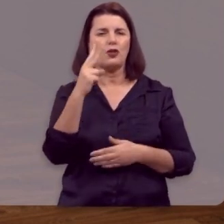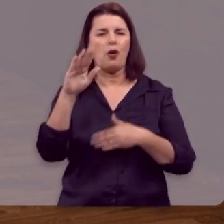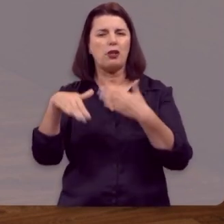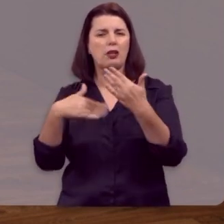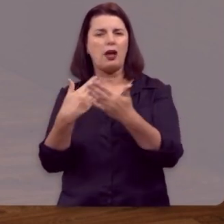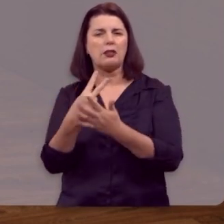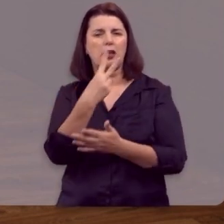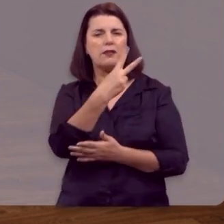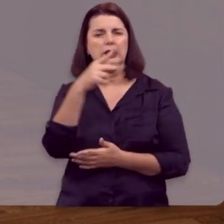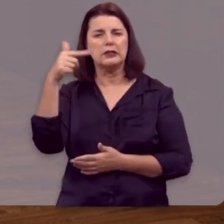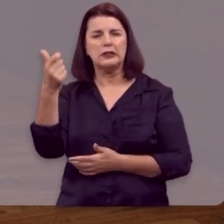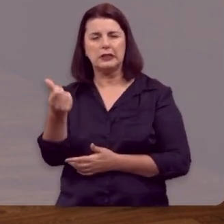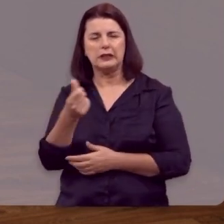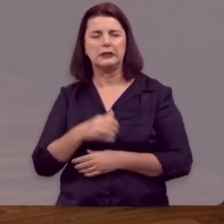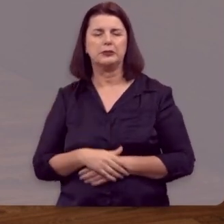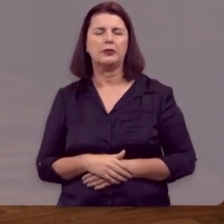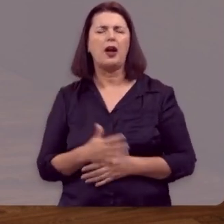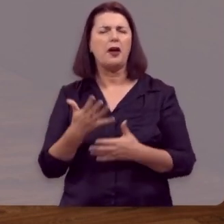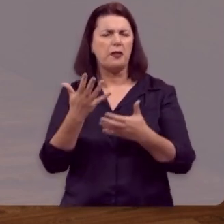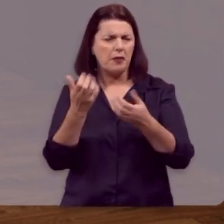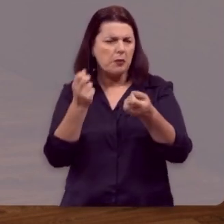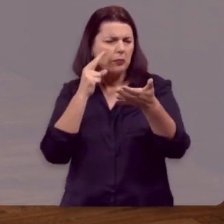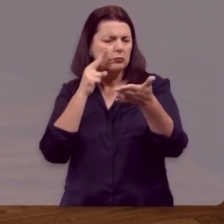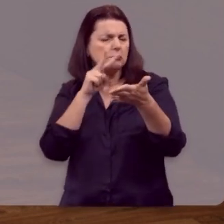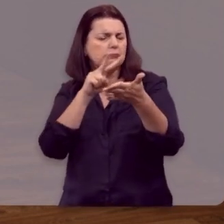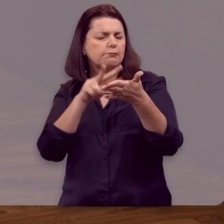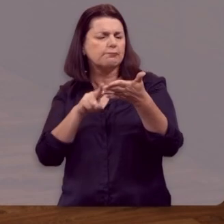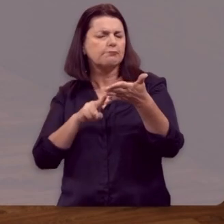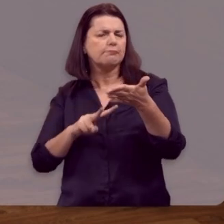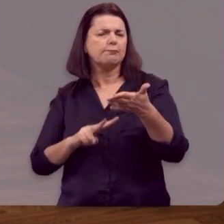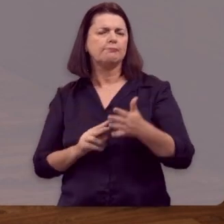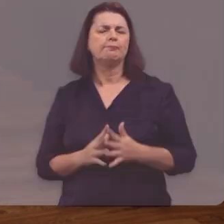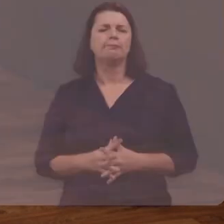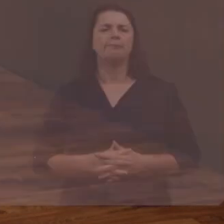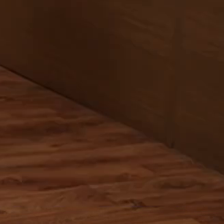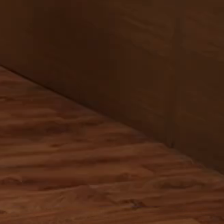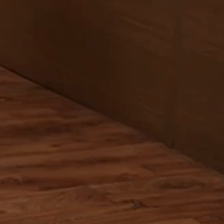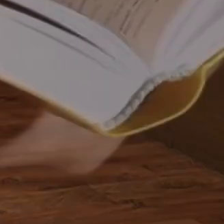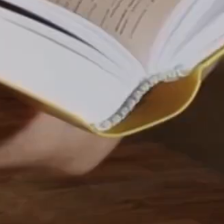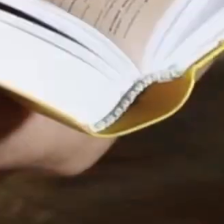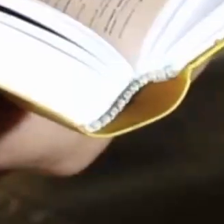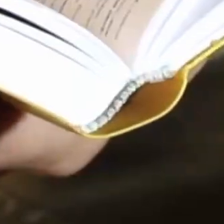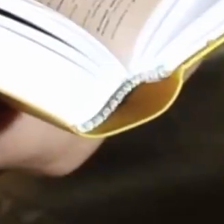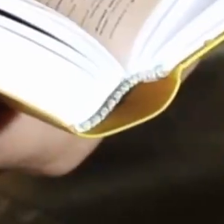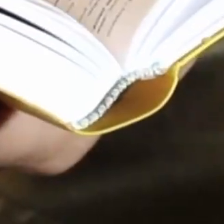22 a 26. Vamos ouvir a leitura deste texto.